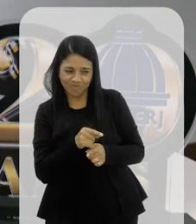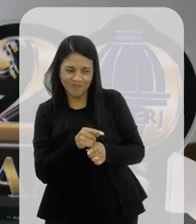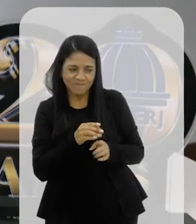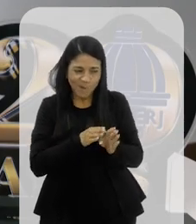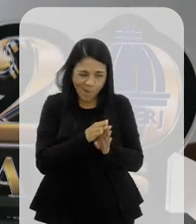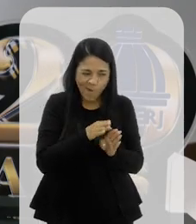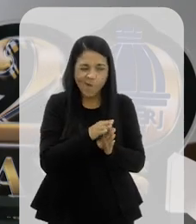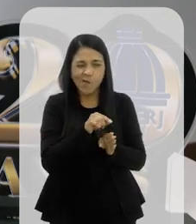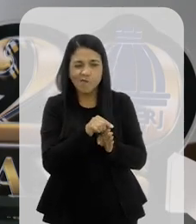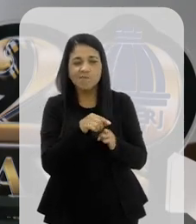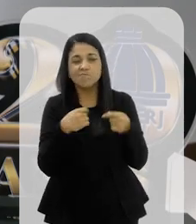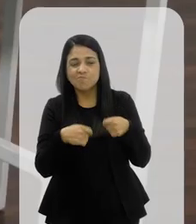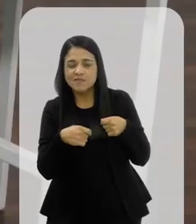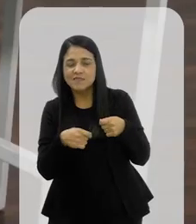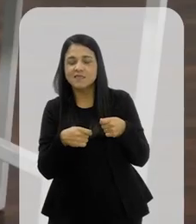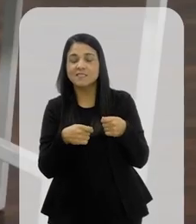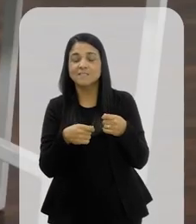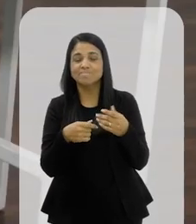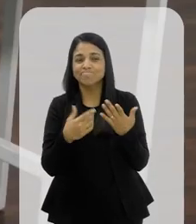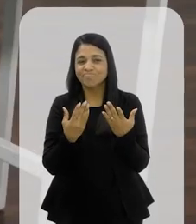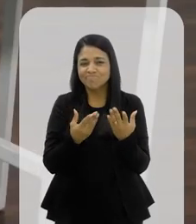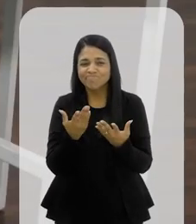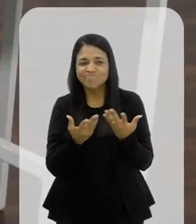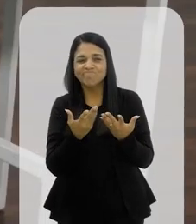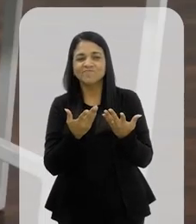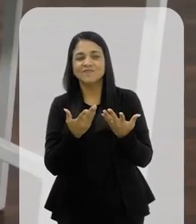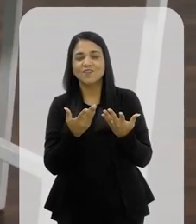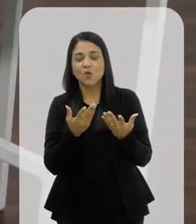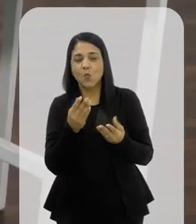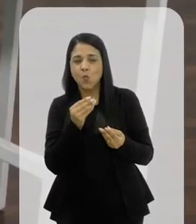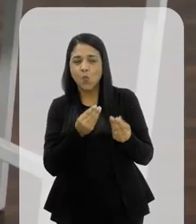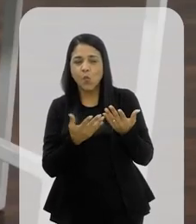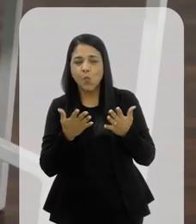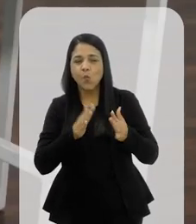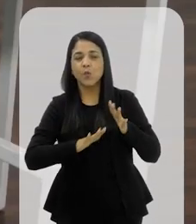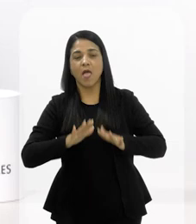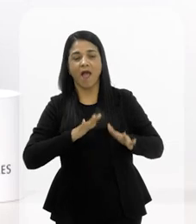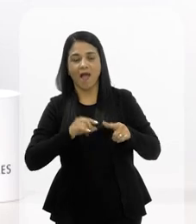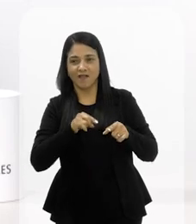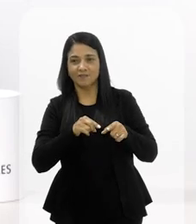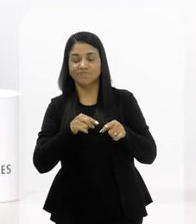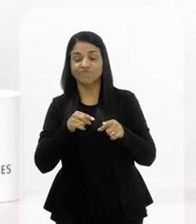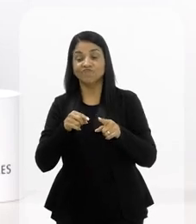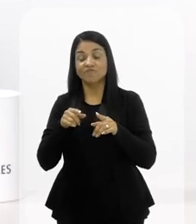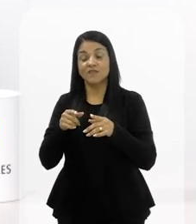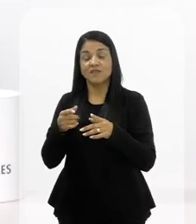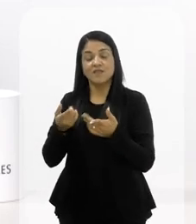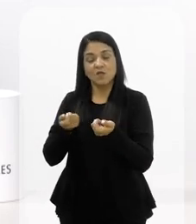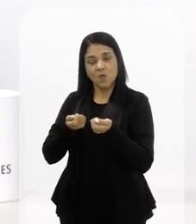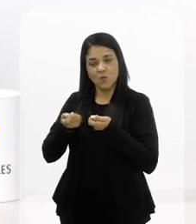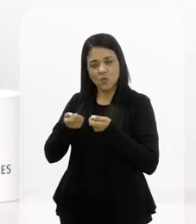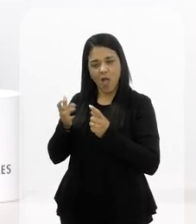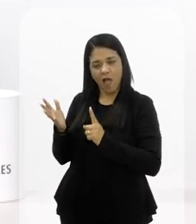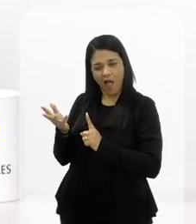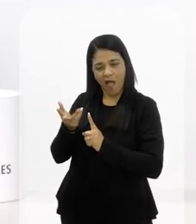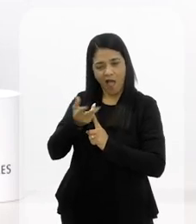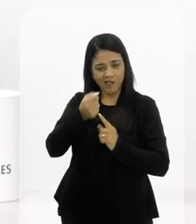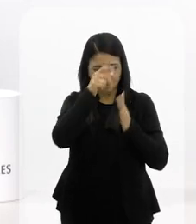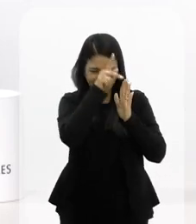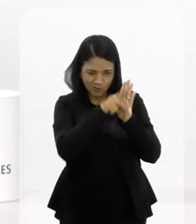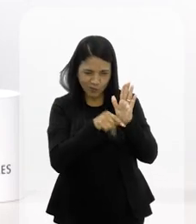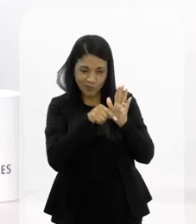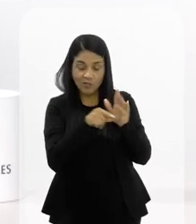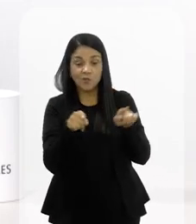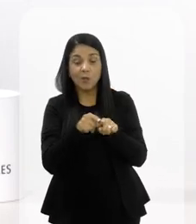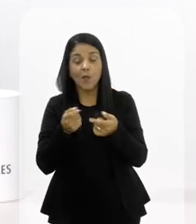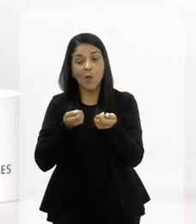muito Tato né J Sim a gente acaba tendo que gerenciar a arte do projeto gerenciar eh os egos